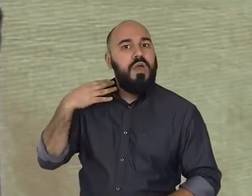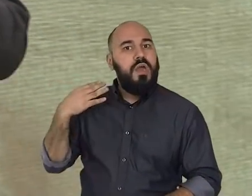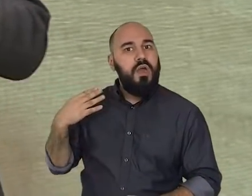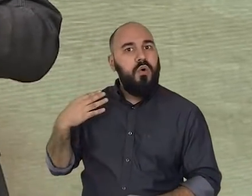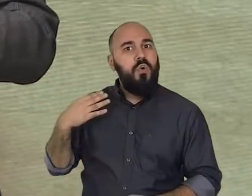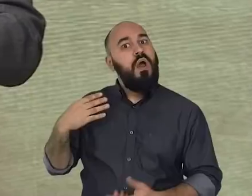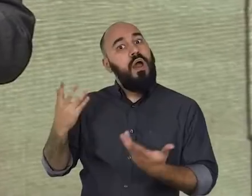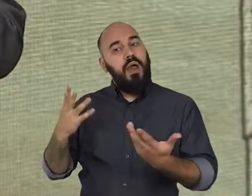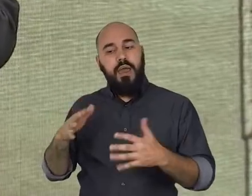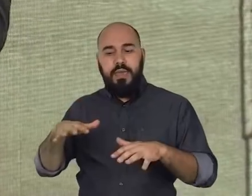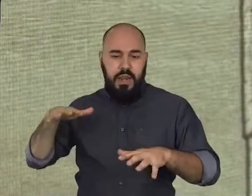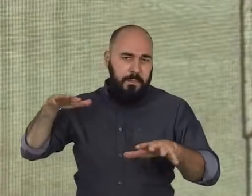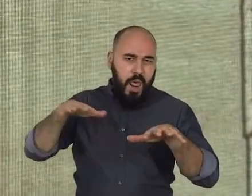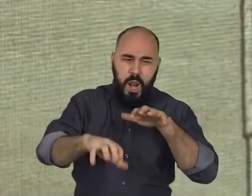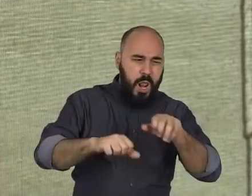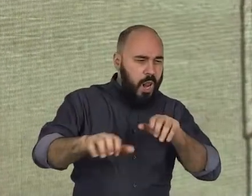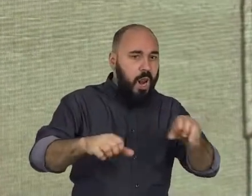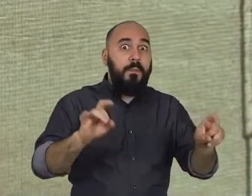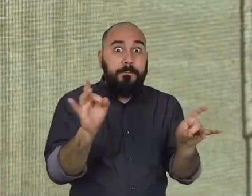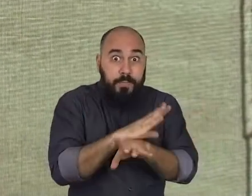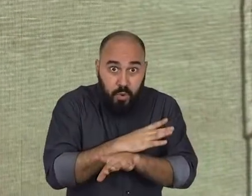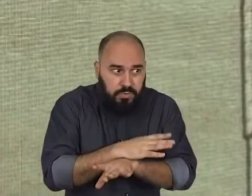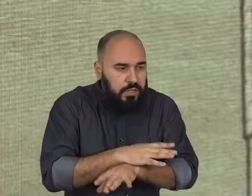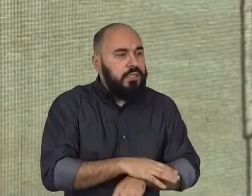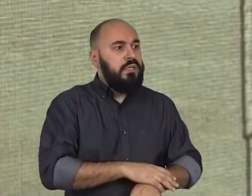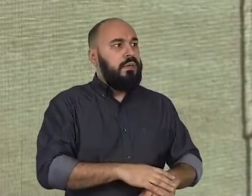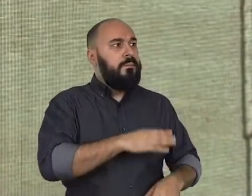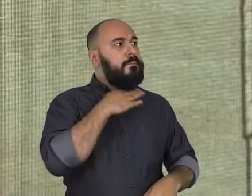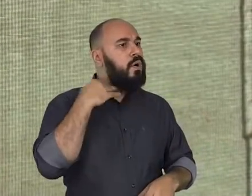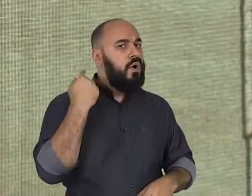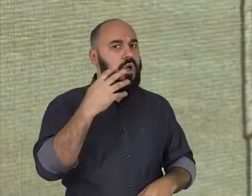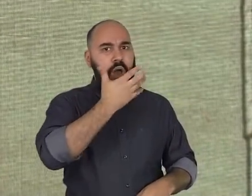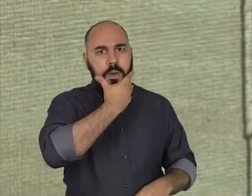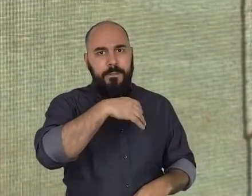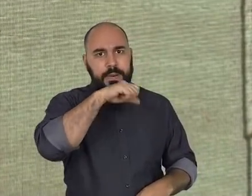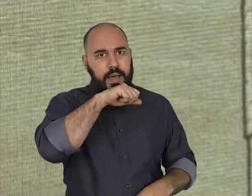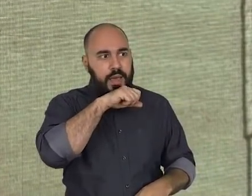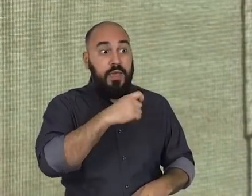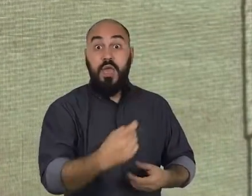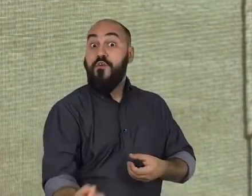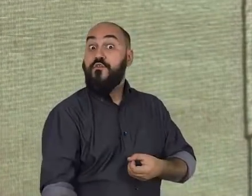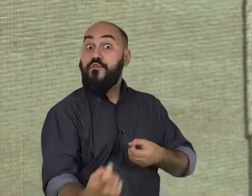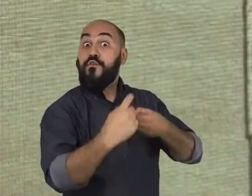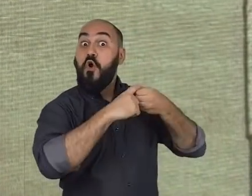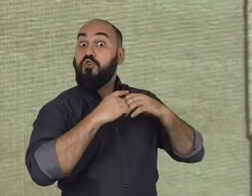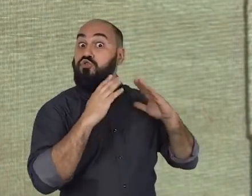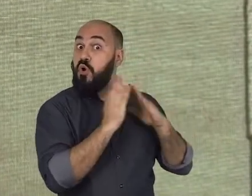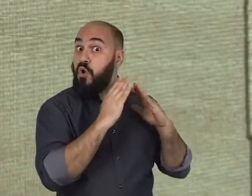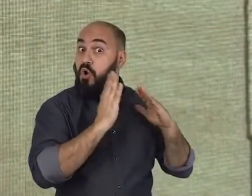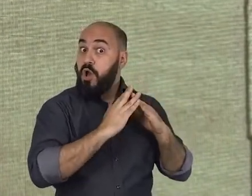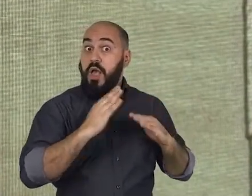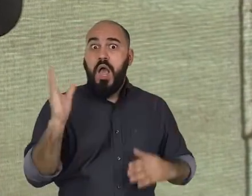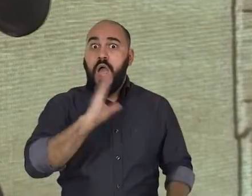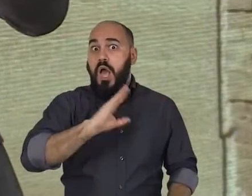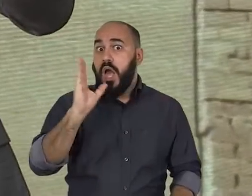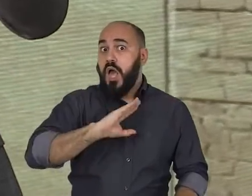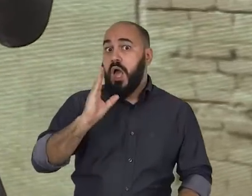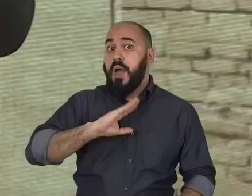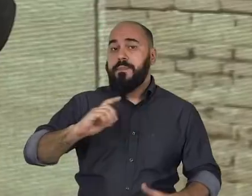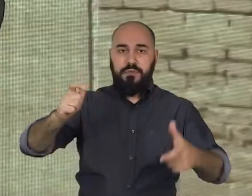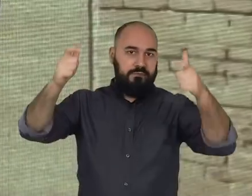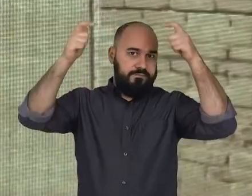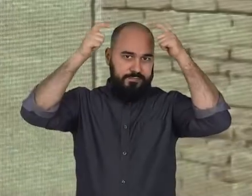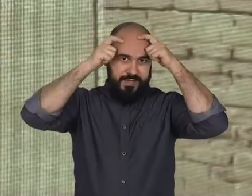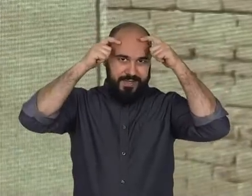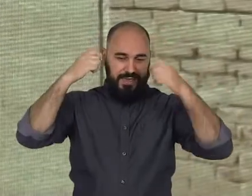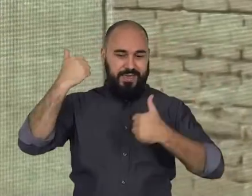agosto de 605 a.C. Então Nabucodonosor voltou apressadamente para a Babilônia a fim de reclamar o